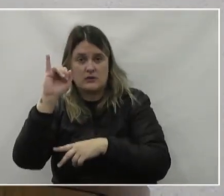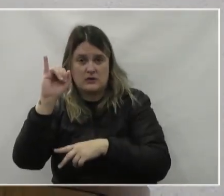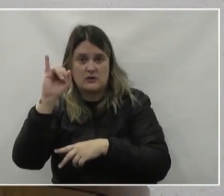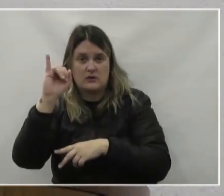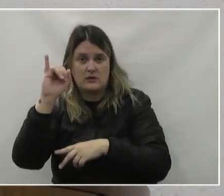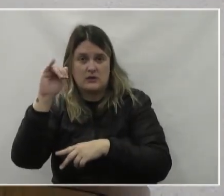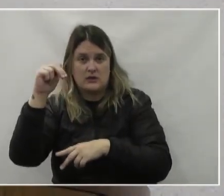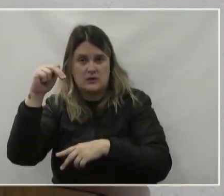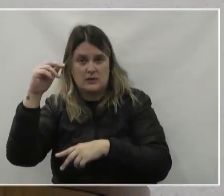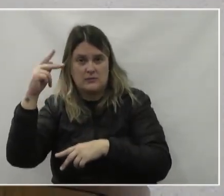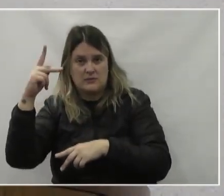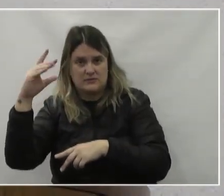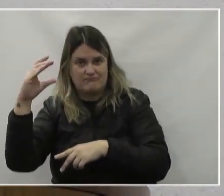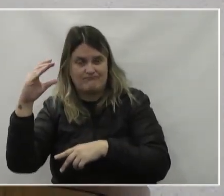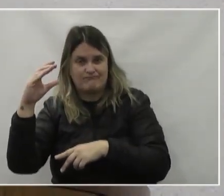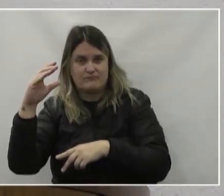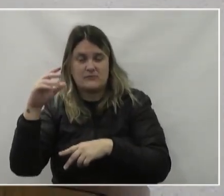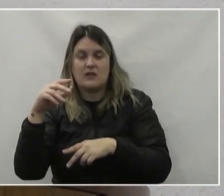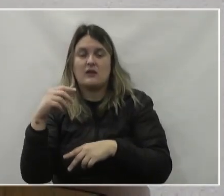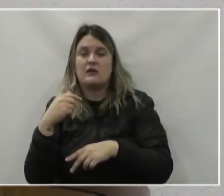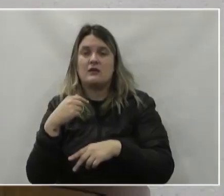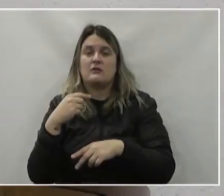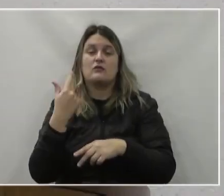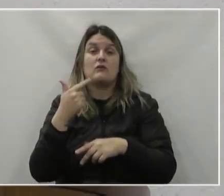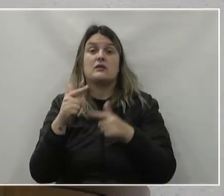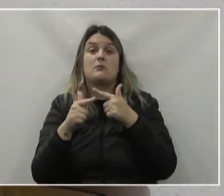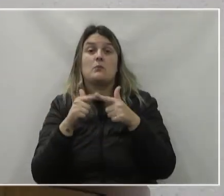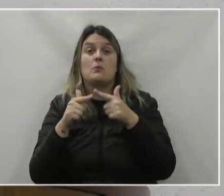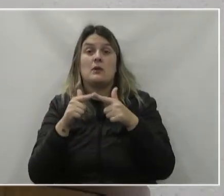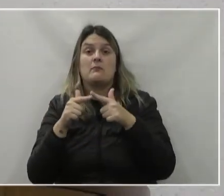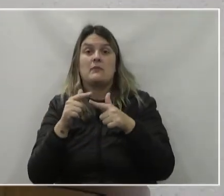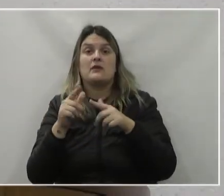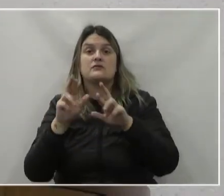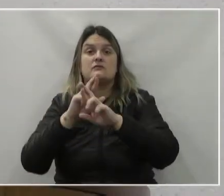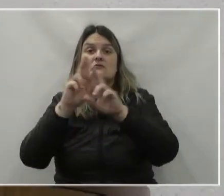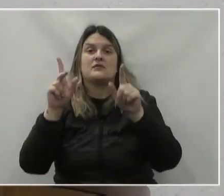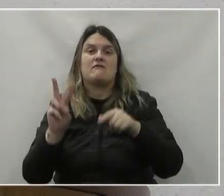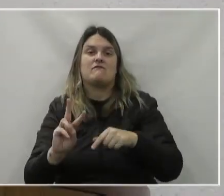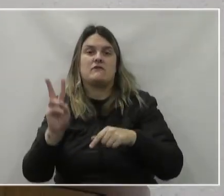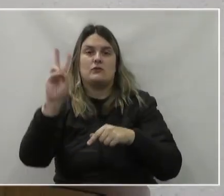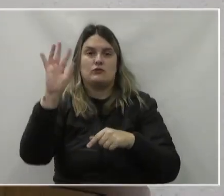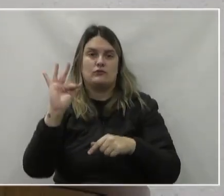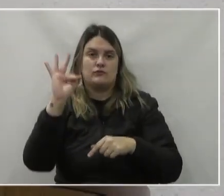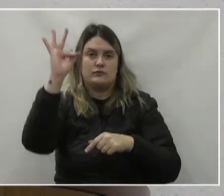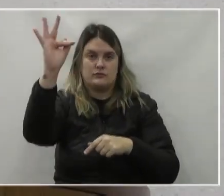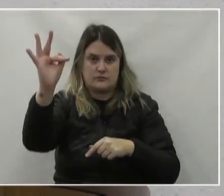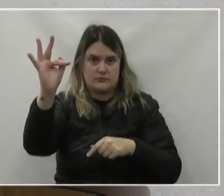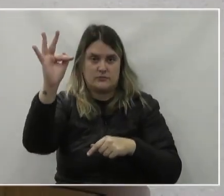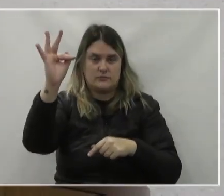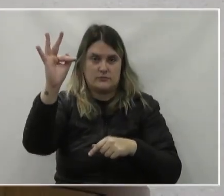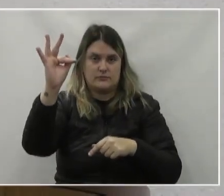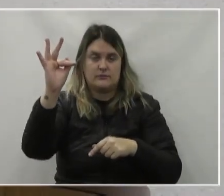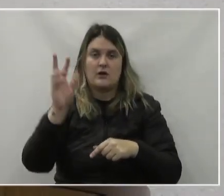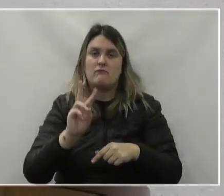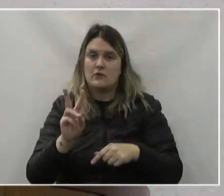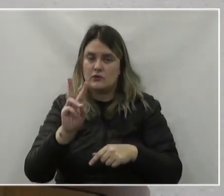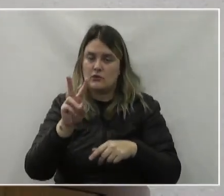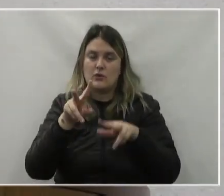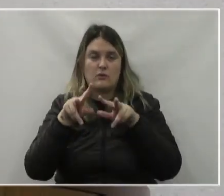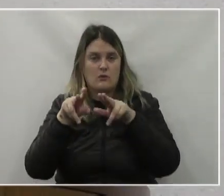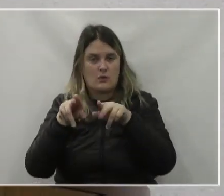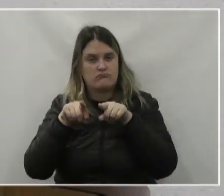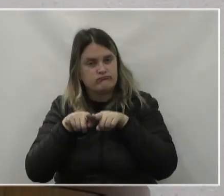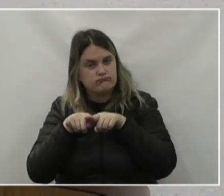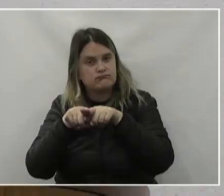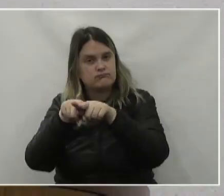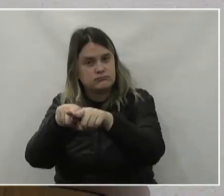atualização do contrato. Então, eu não vou ter uma disparidade em termos de atualização de valores. Os valores vão caminhar juntos.